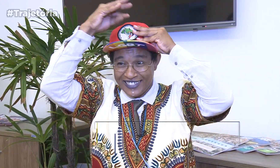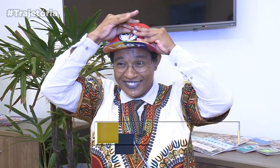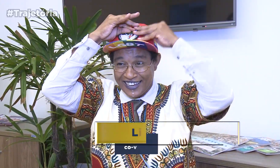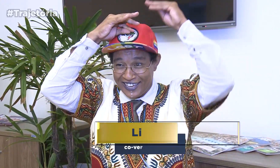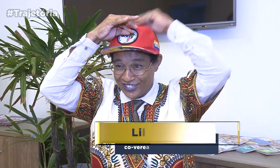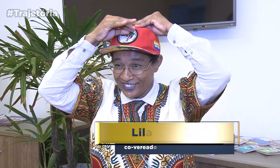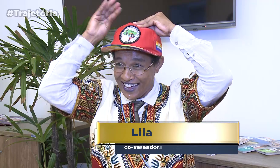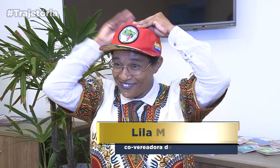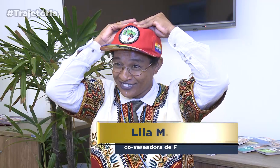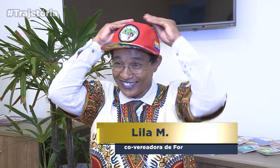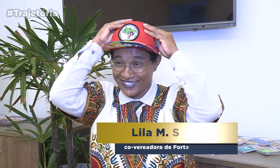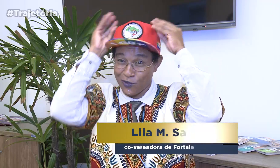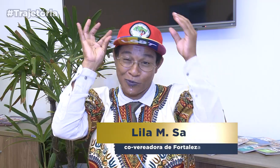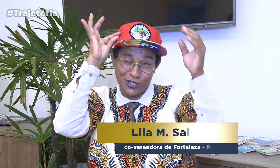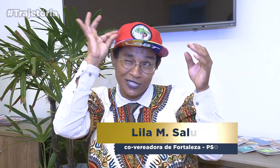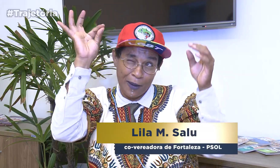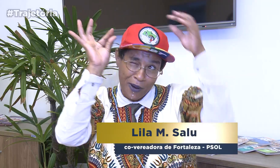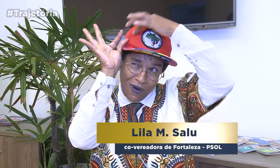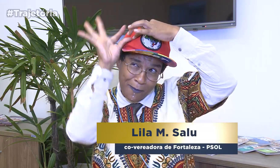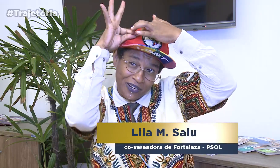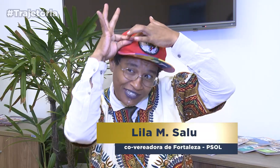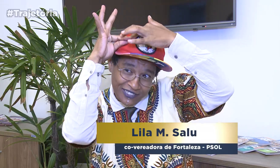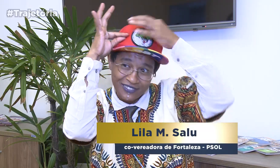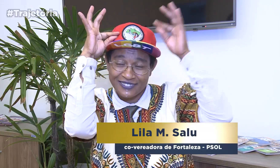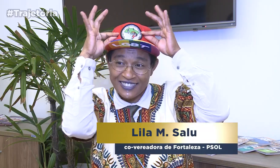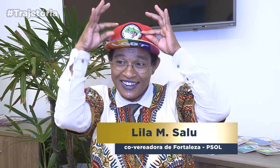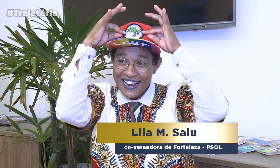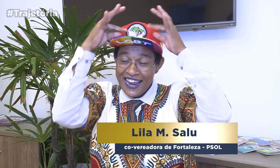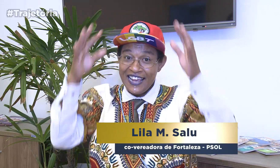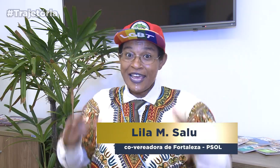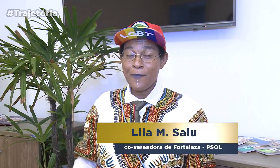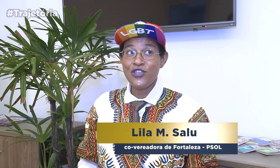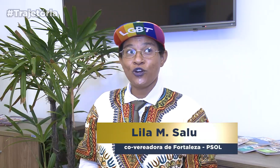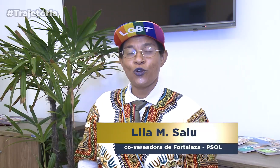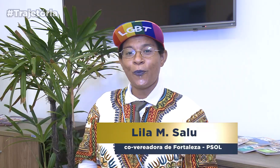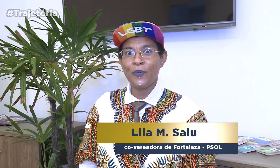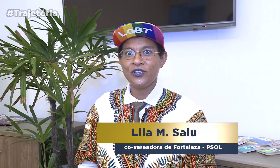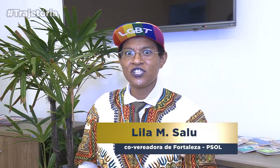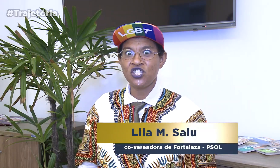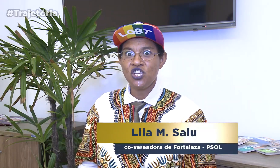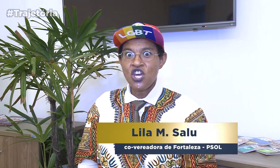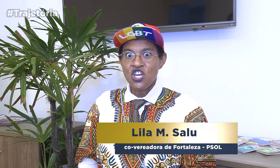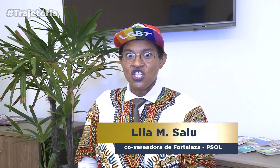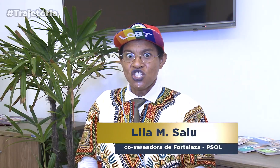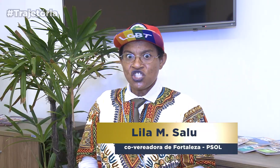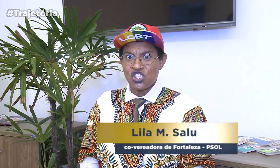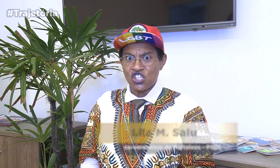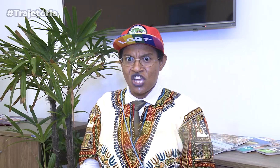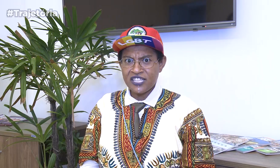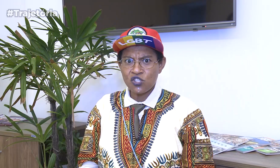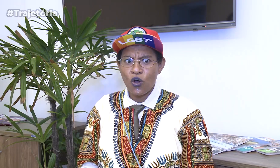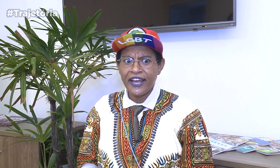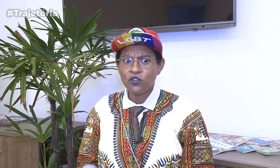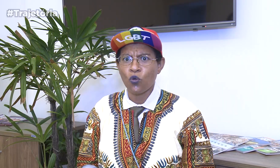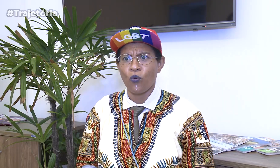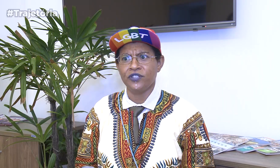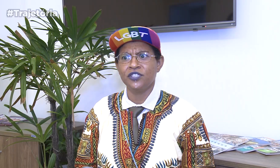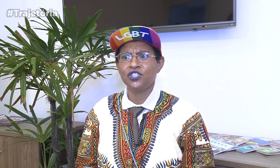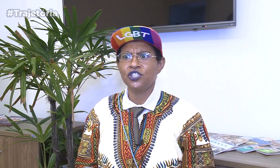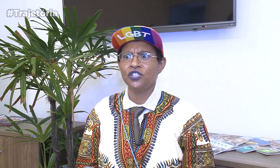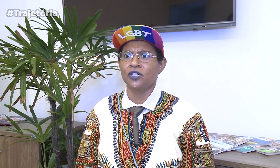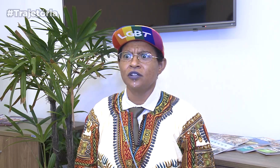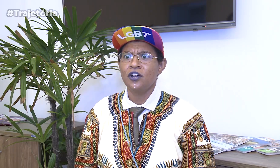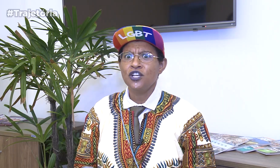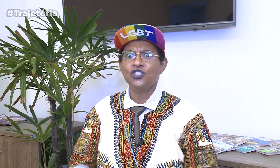fivelas, e era assim que a gente andava, né? Assim, não podia escapar um cabelo que a gente... E a menina olhou pra mim e disse assim, tia, a senhora é